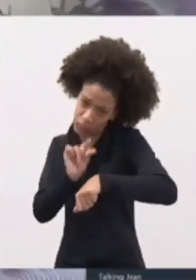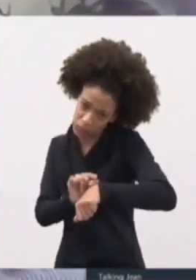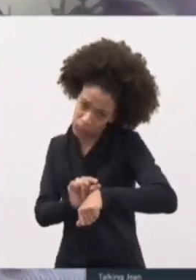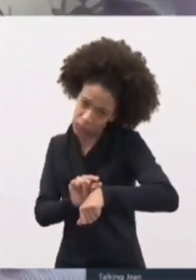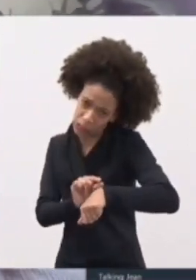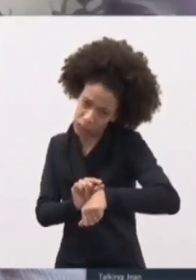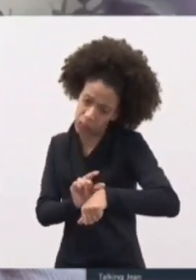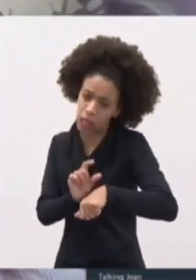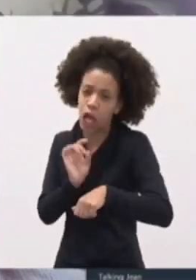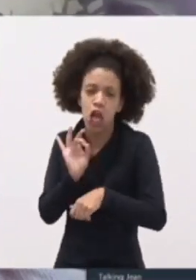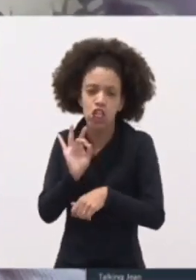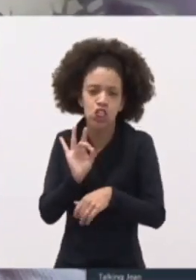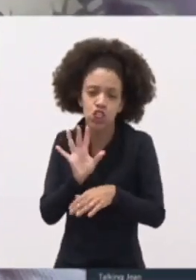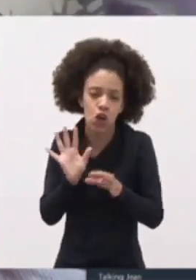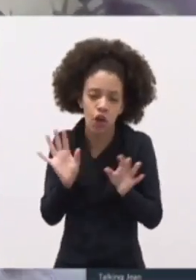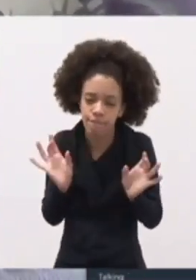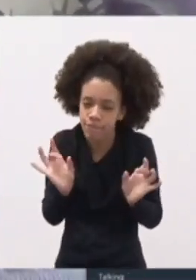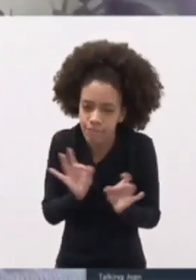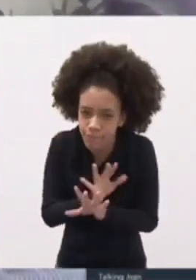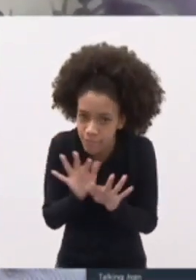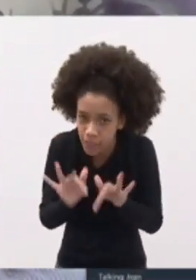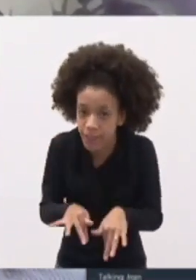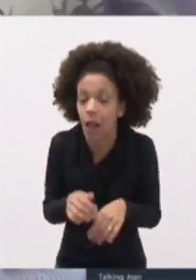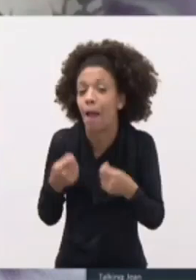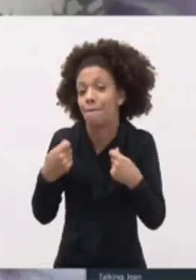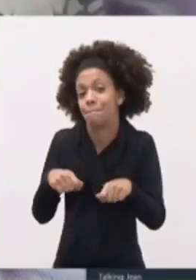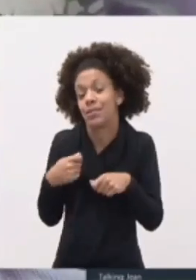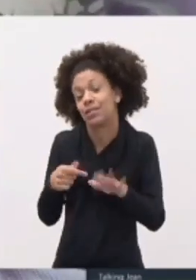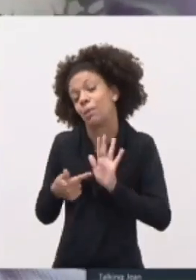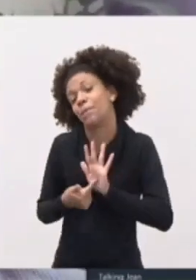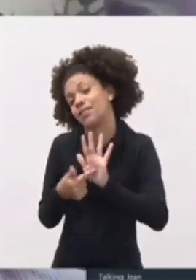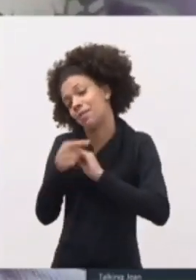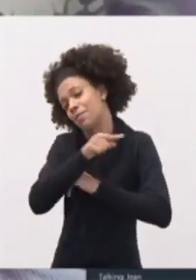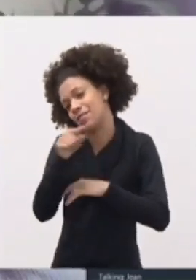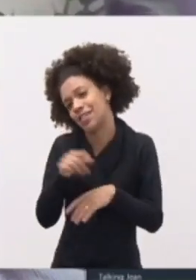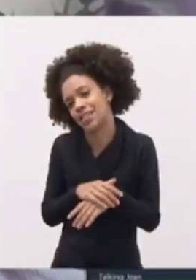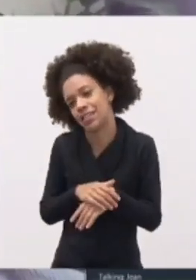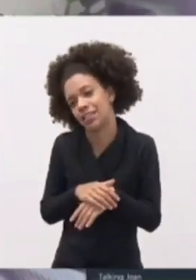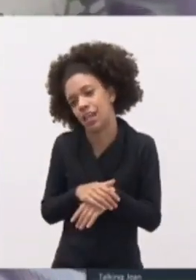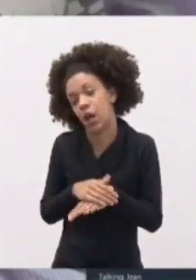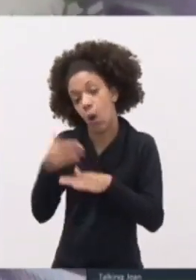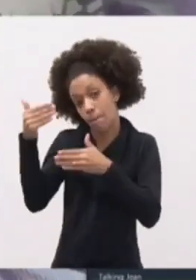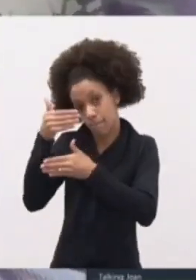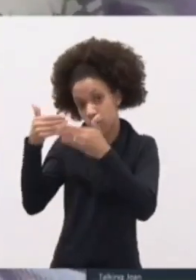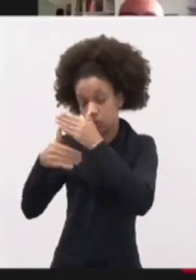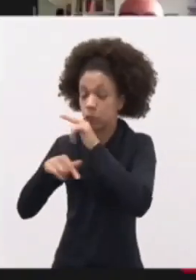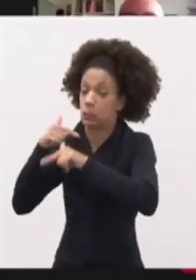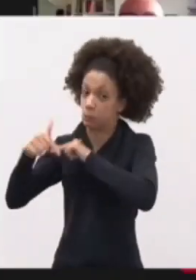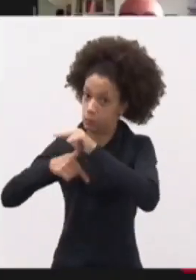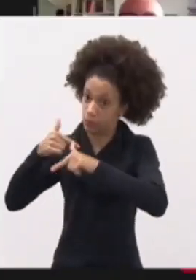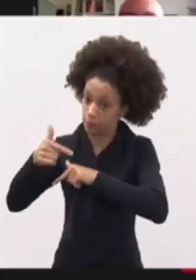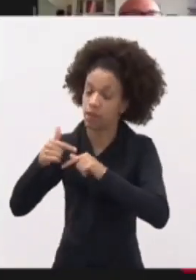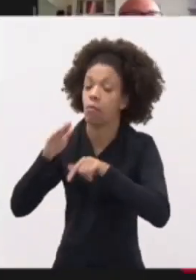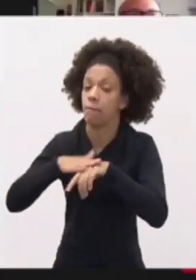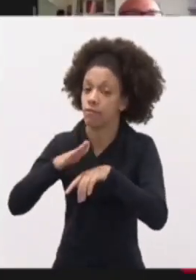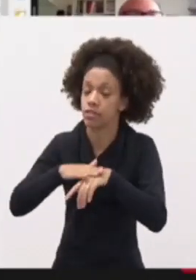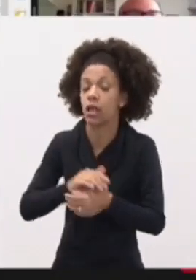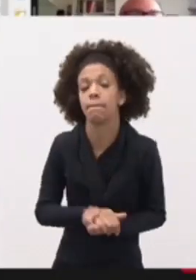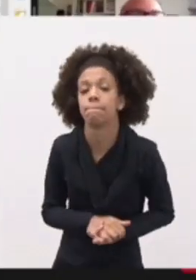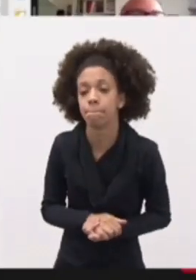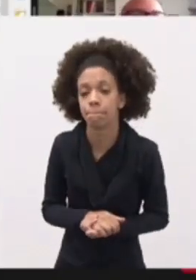só fazer o fechamento, gente. Eu preciso mostrar para vocês um PowerPoint que a gente trabalhou muito para fazer.